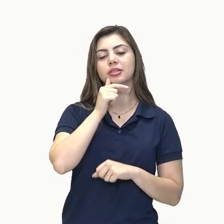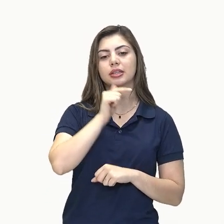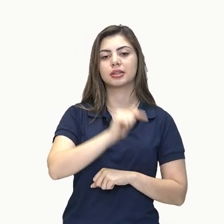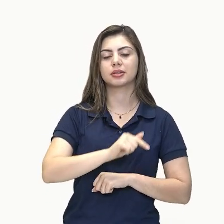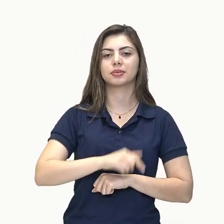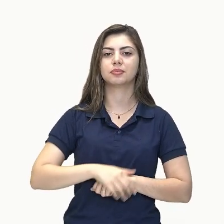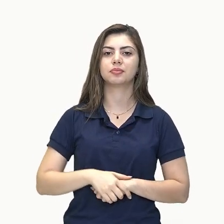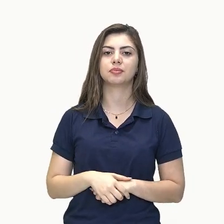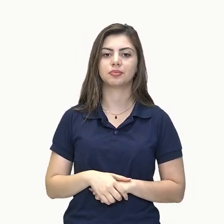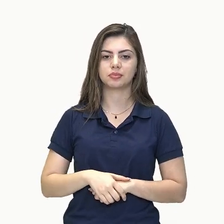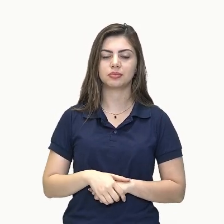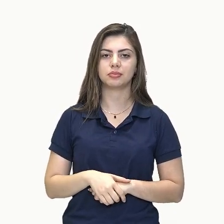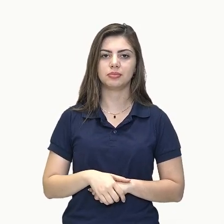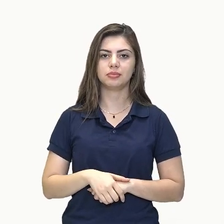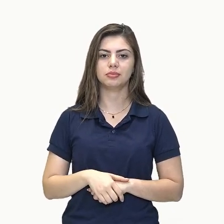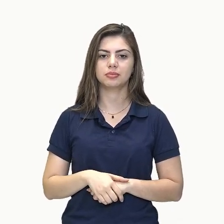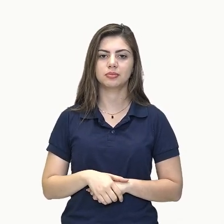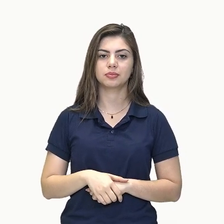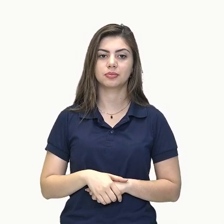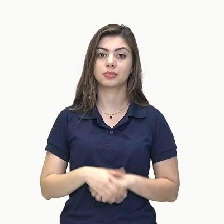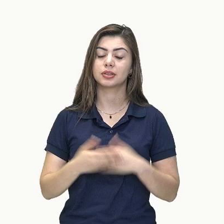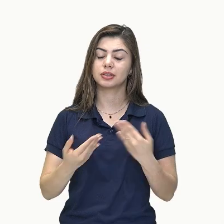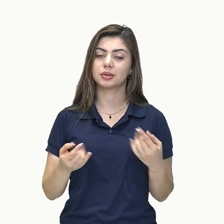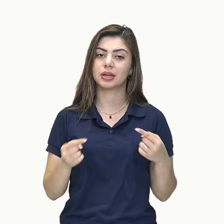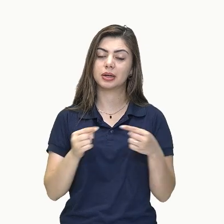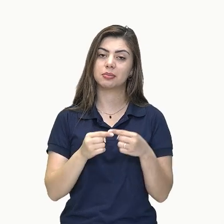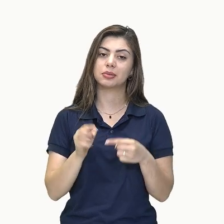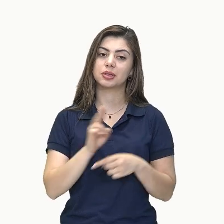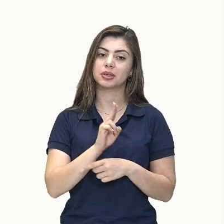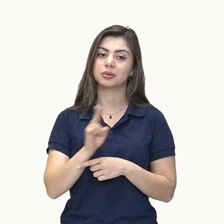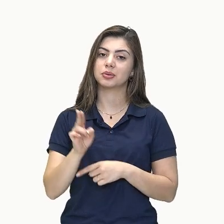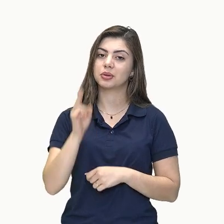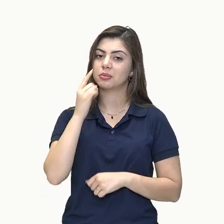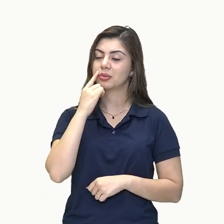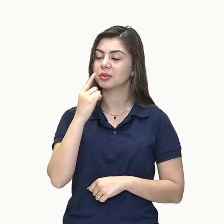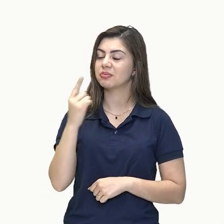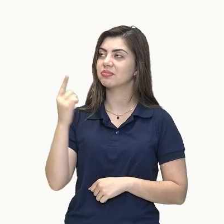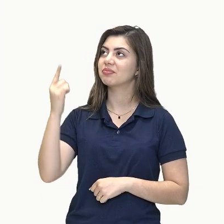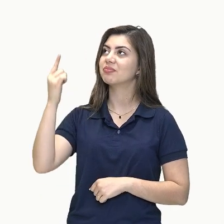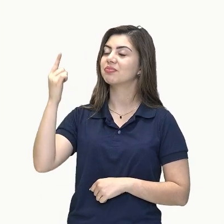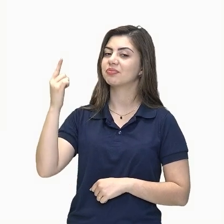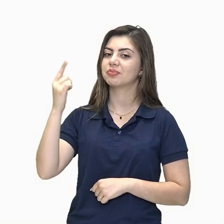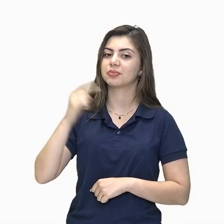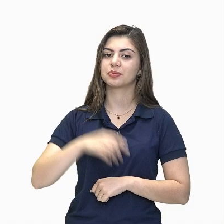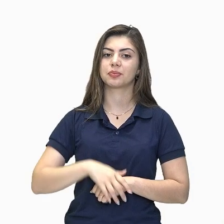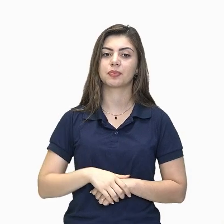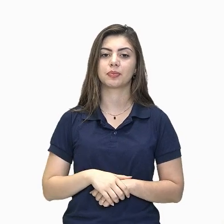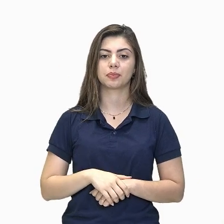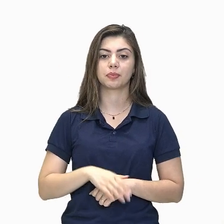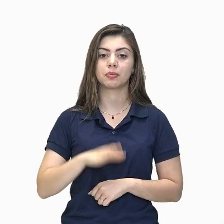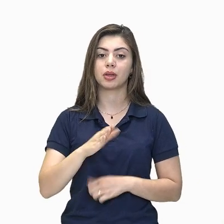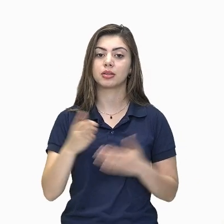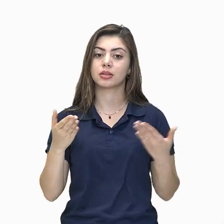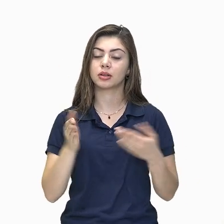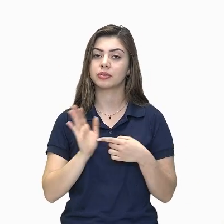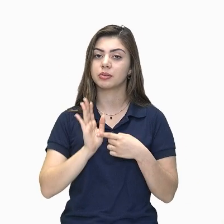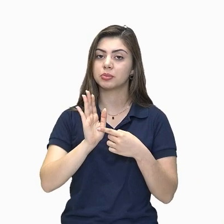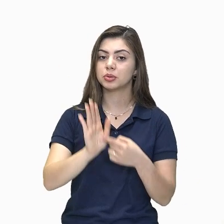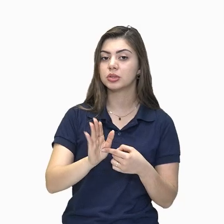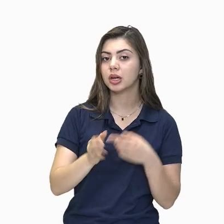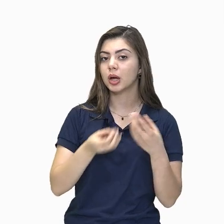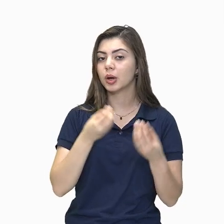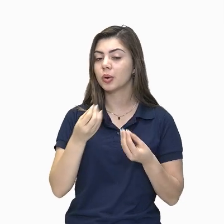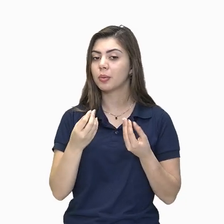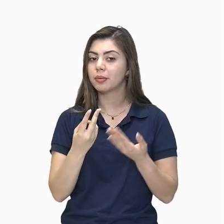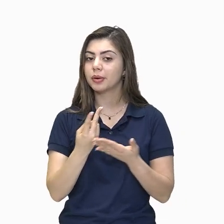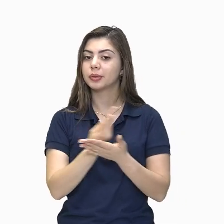acontecer aí quando as pessoas estão imunes a uma doença em específica. Vamos observar um processo aqui que mostra esse processo de imunização